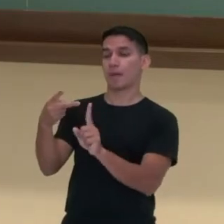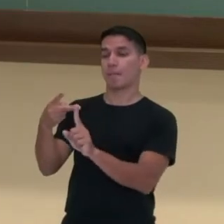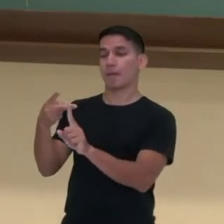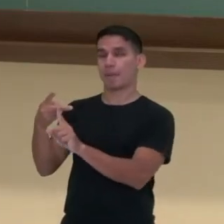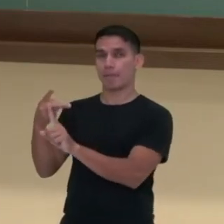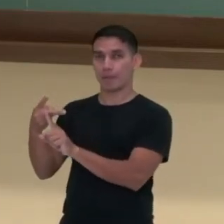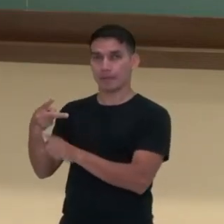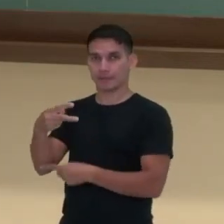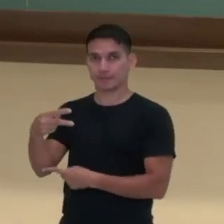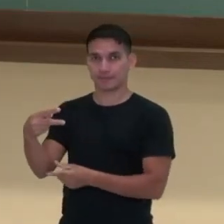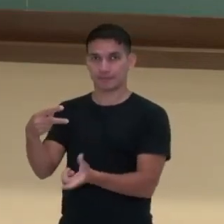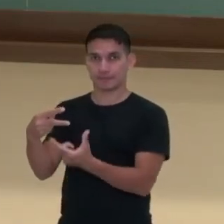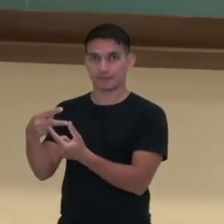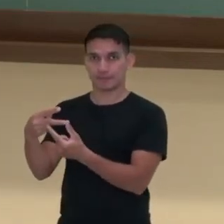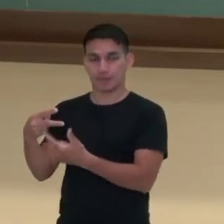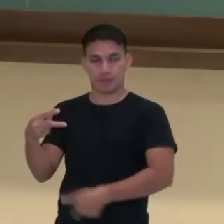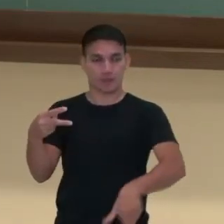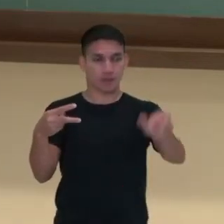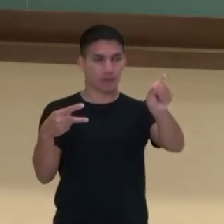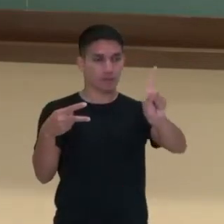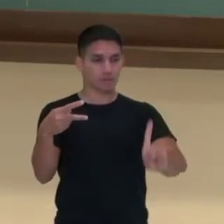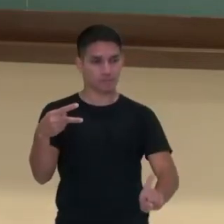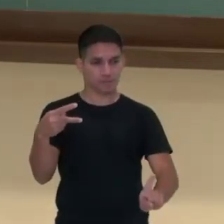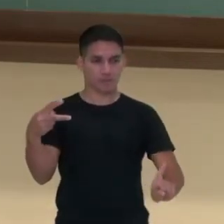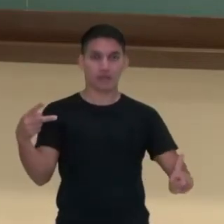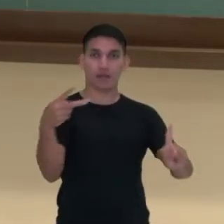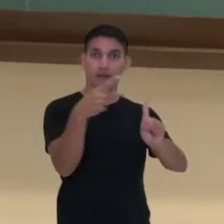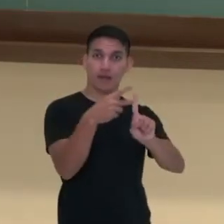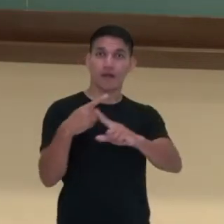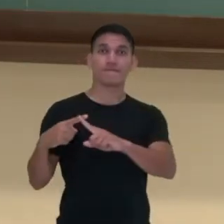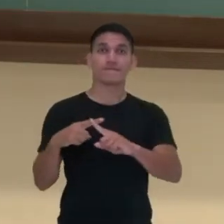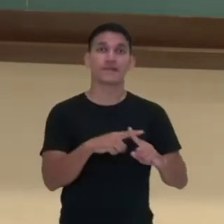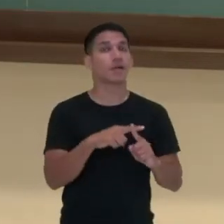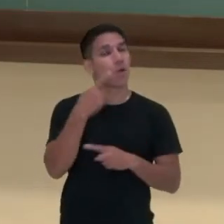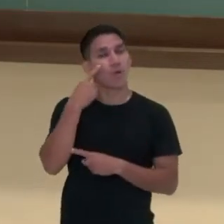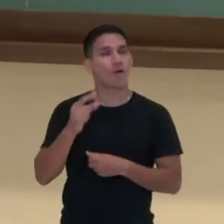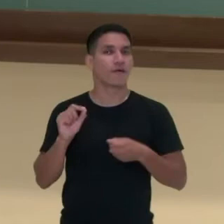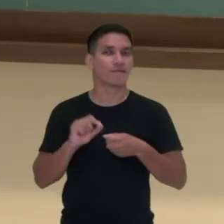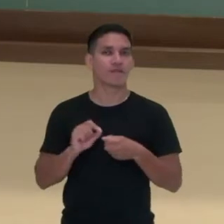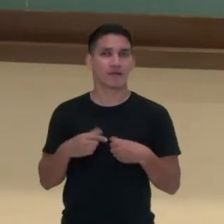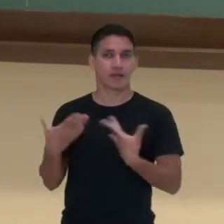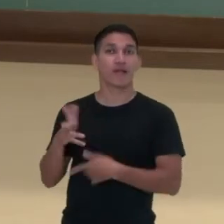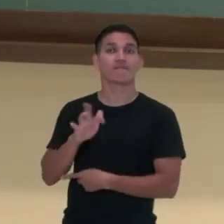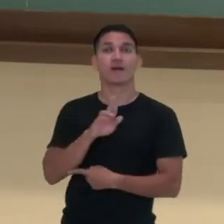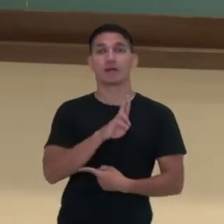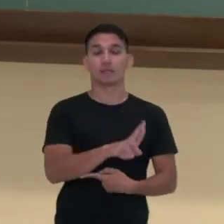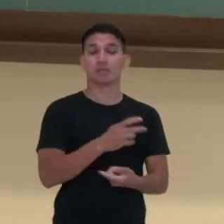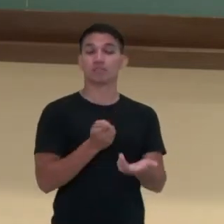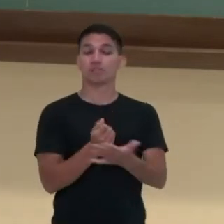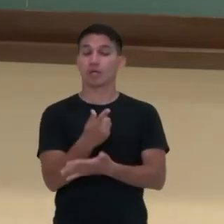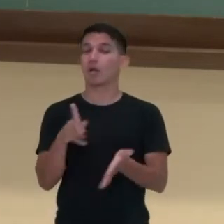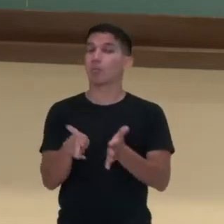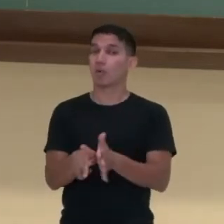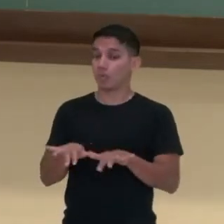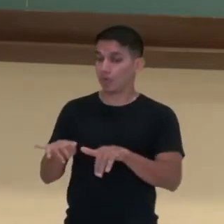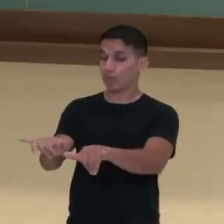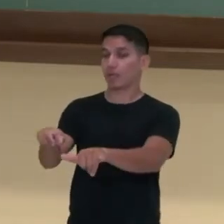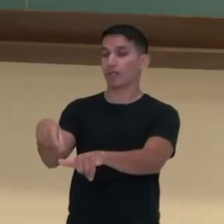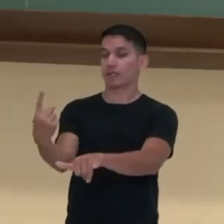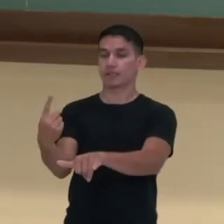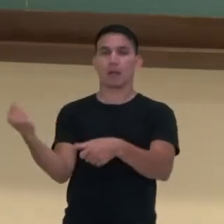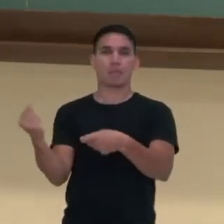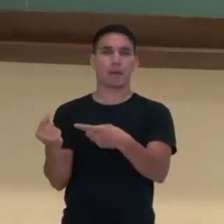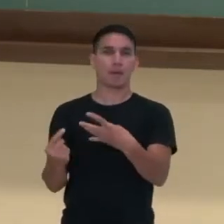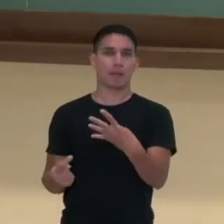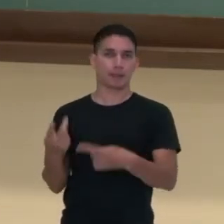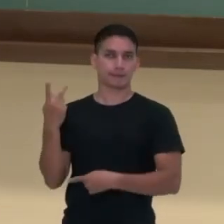segunda linha pela primeira coluna. Quando eu fizer essa multiplicação, eu vou ter o preço que eu vou pagar comprando todos os alimentos